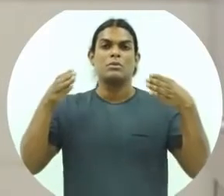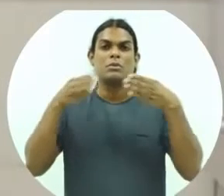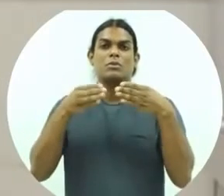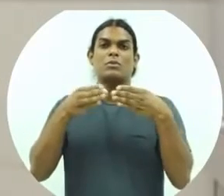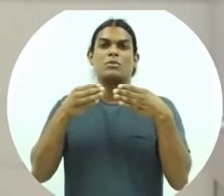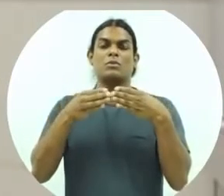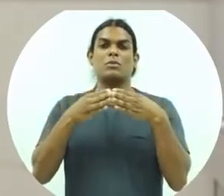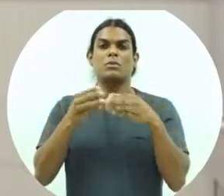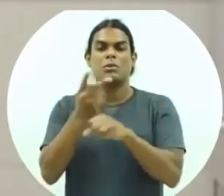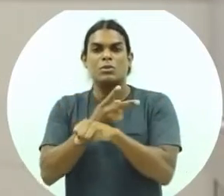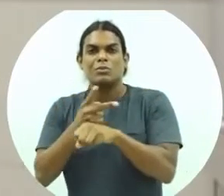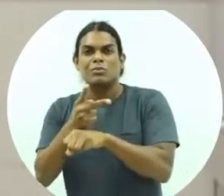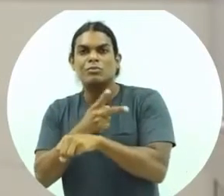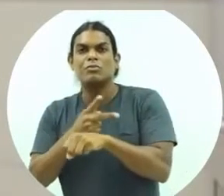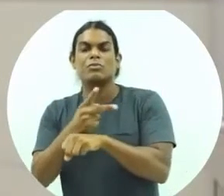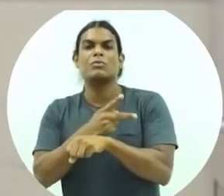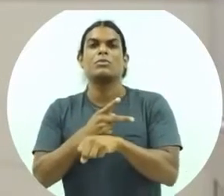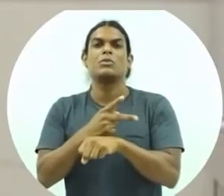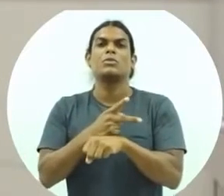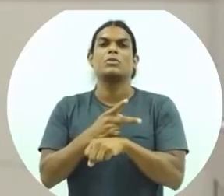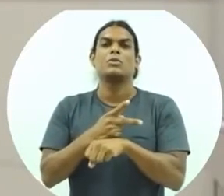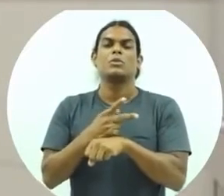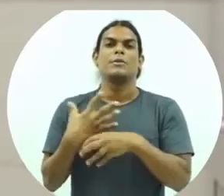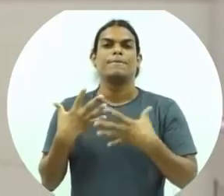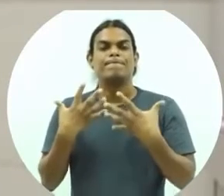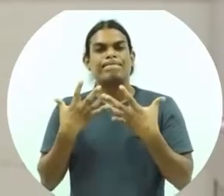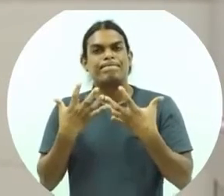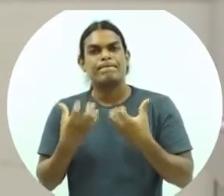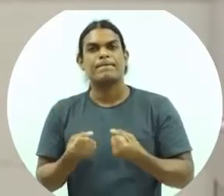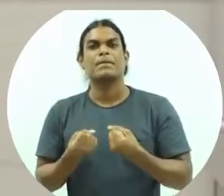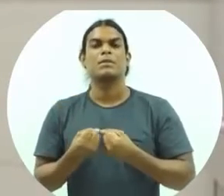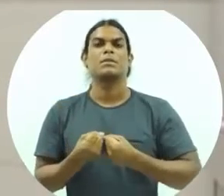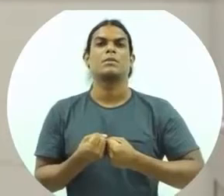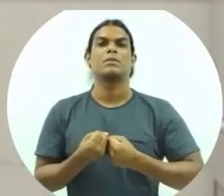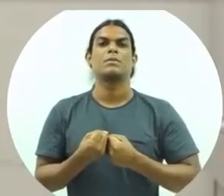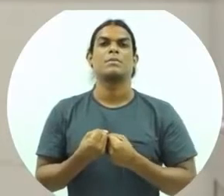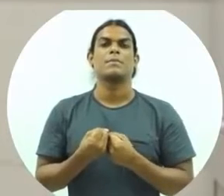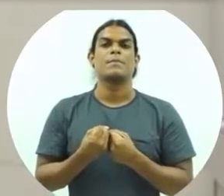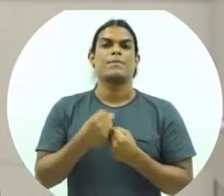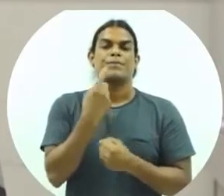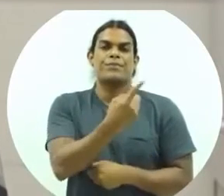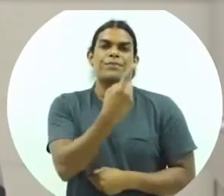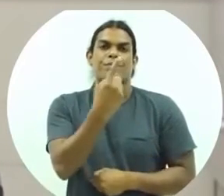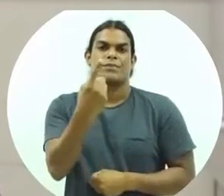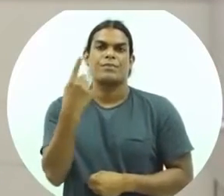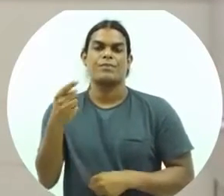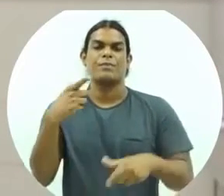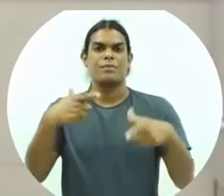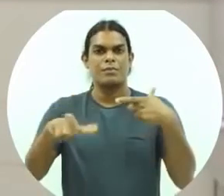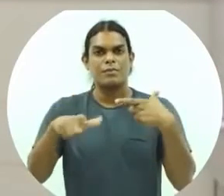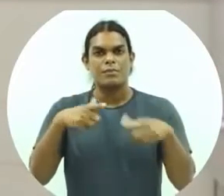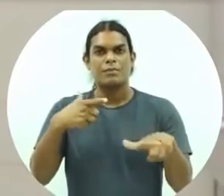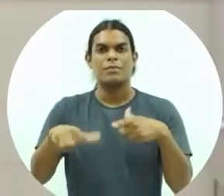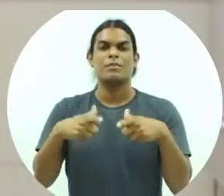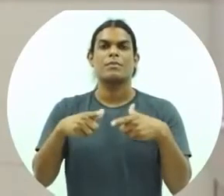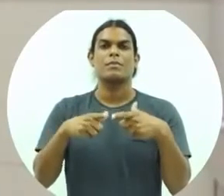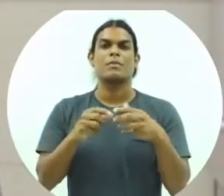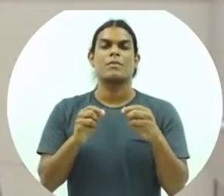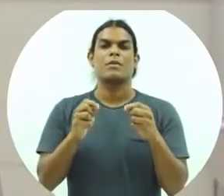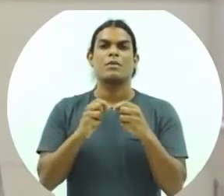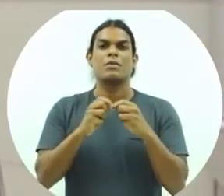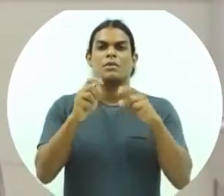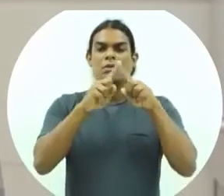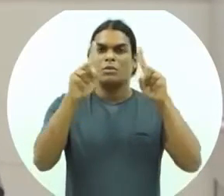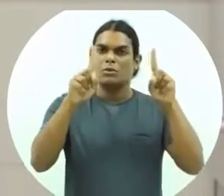eu buscar a potencialidade de cada um dos meus colaboradores, estabelecendo planos de